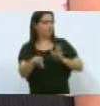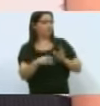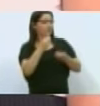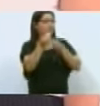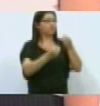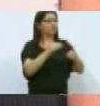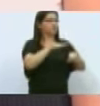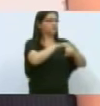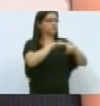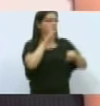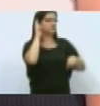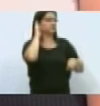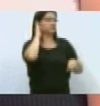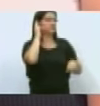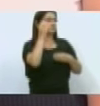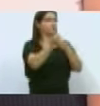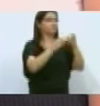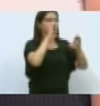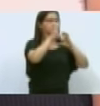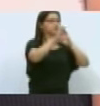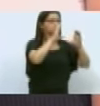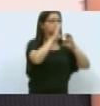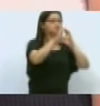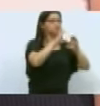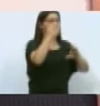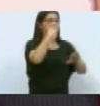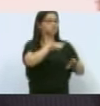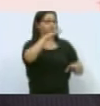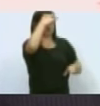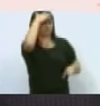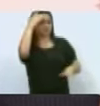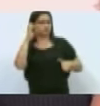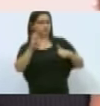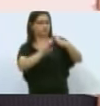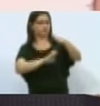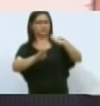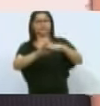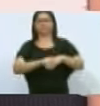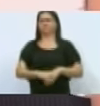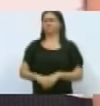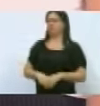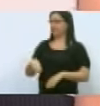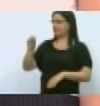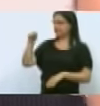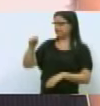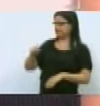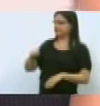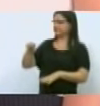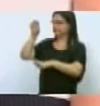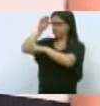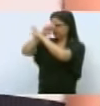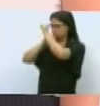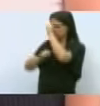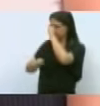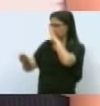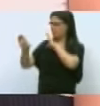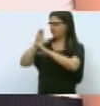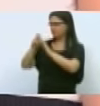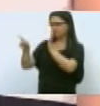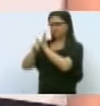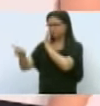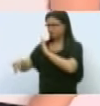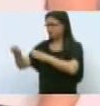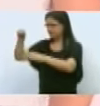Como funciona a comunicação entre eles e os demais funcionários? Sim, eles acabaram criando entre eles uma linguagem própria,